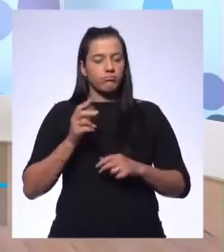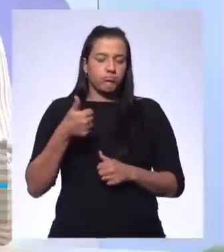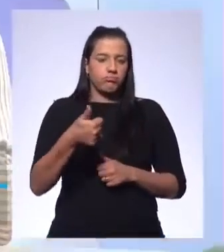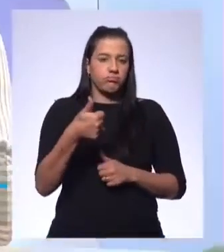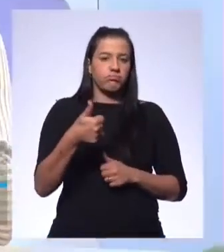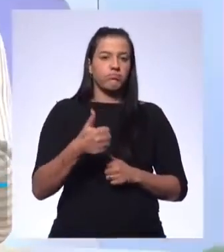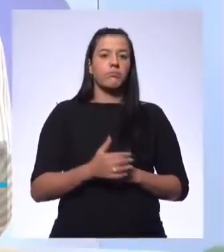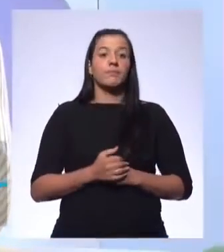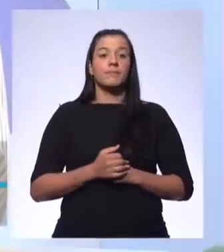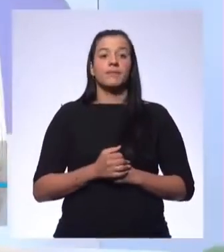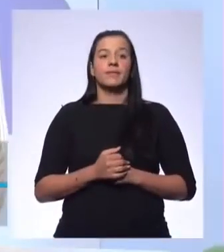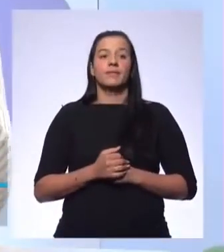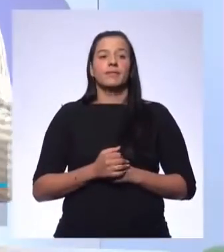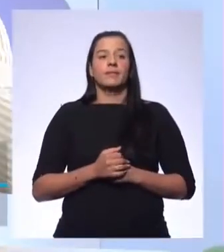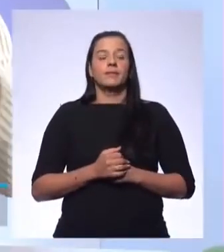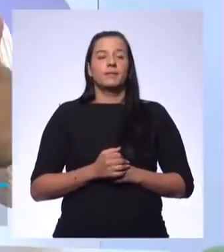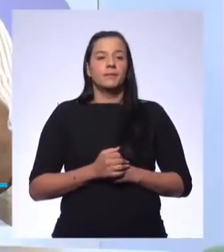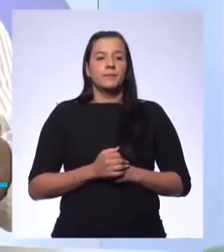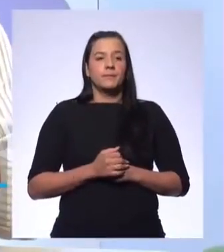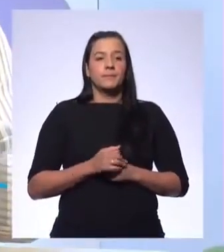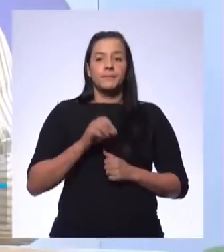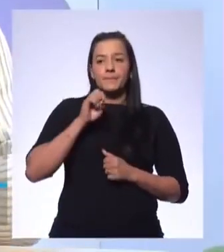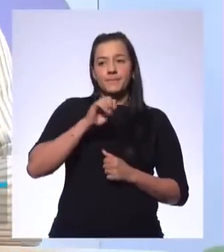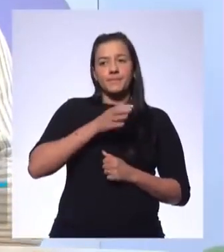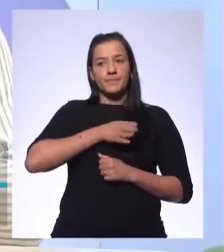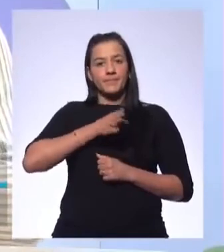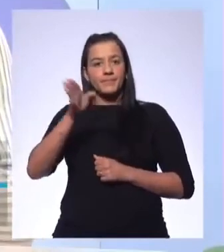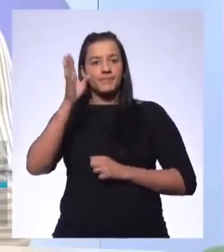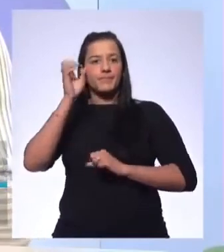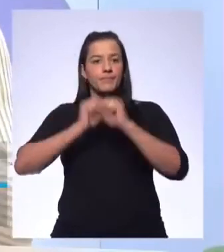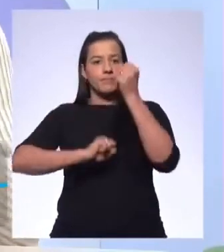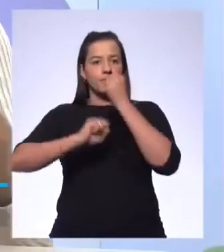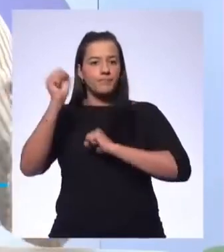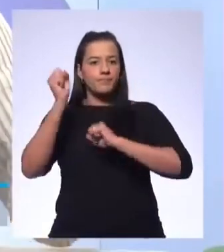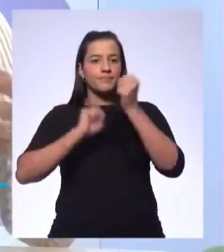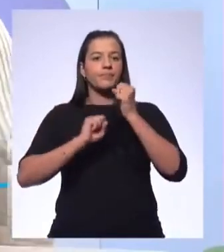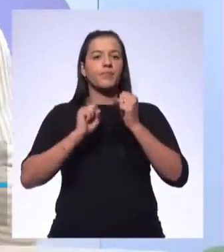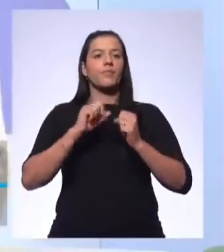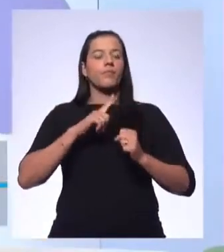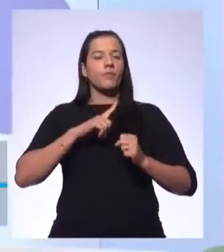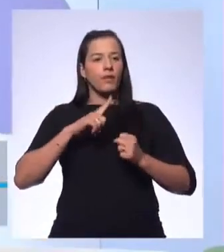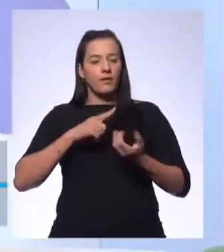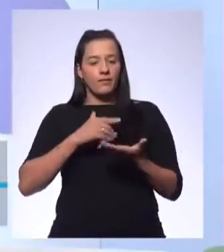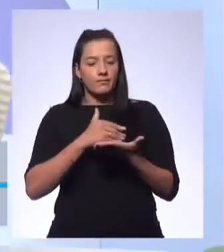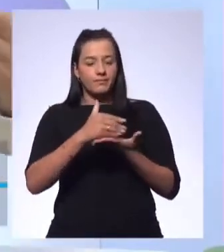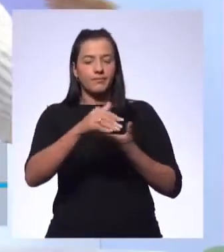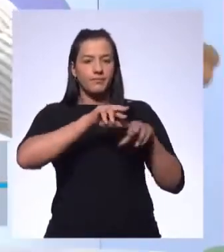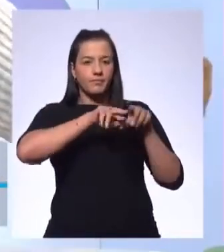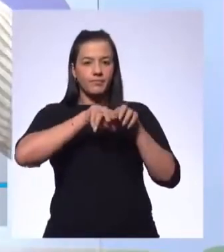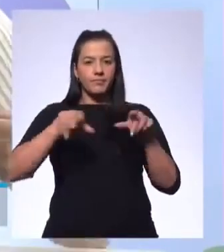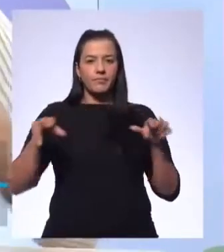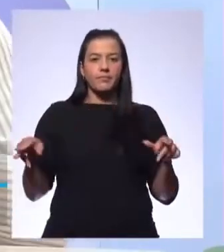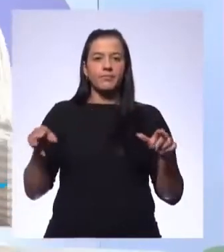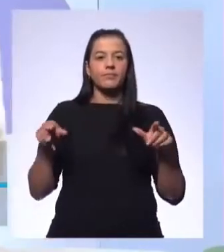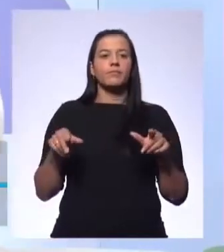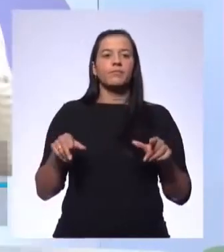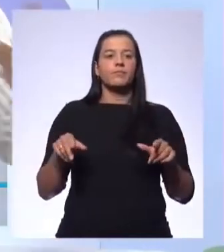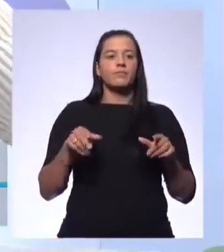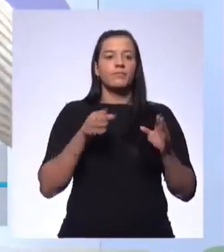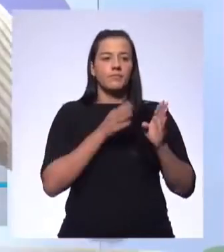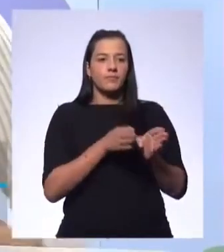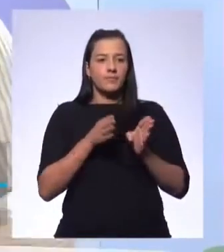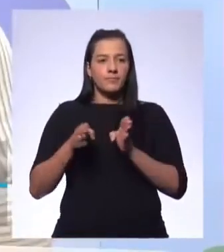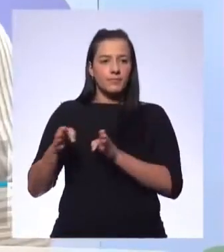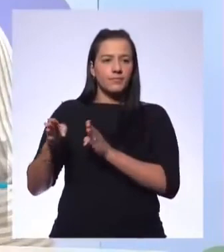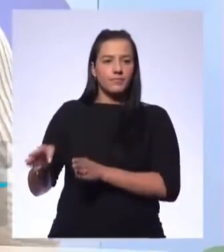Se o estudante aí vai para a indústria têxtil e ele começa a operar diversas formas, diversas etapas do